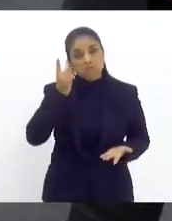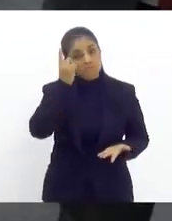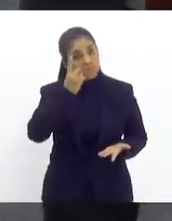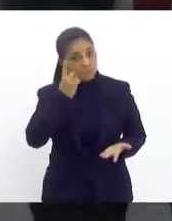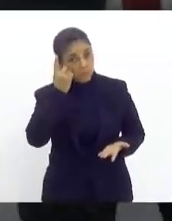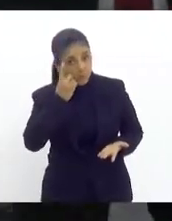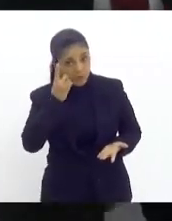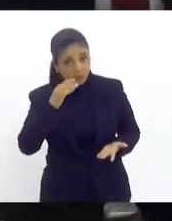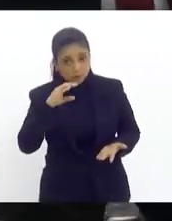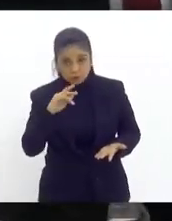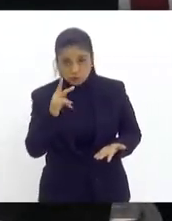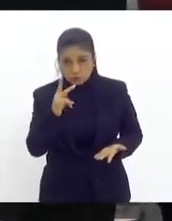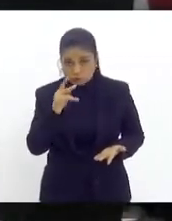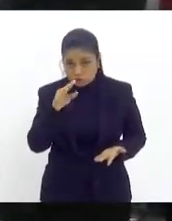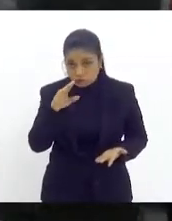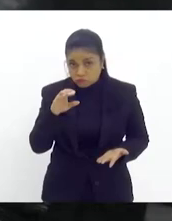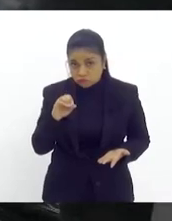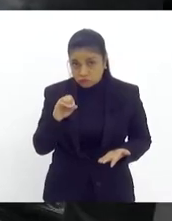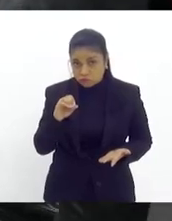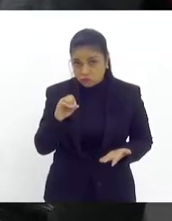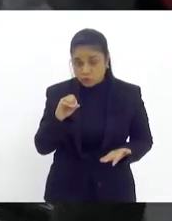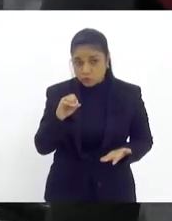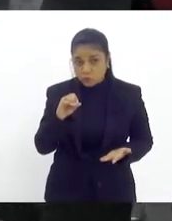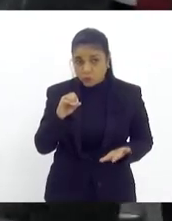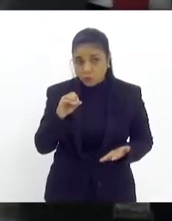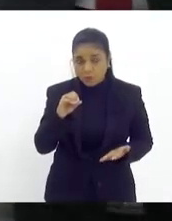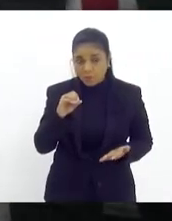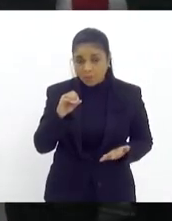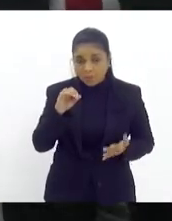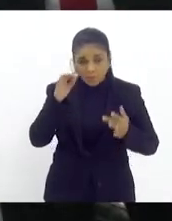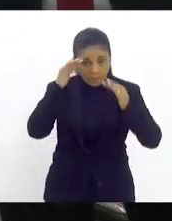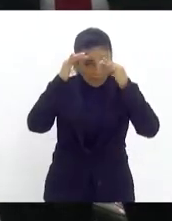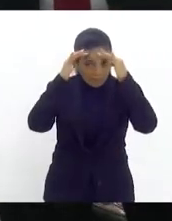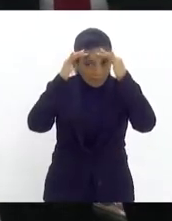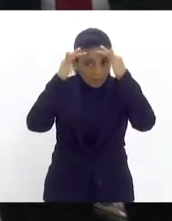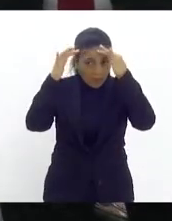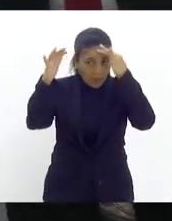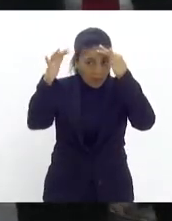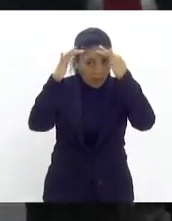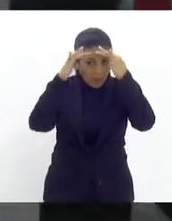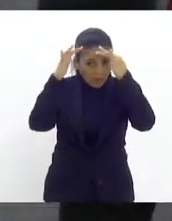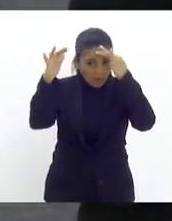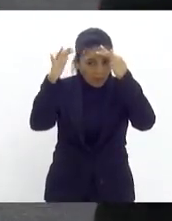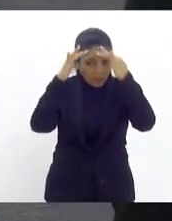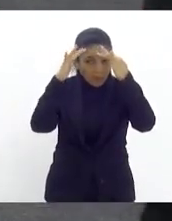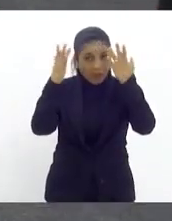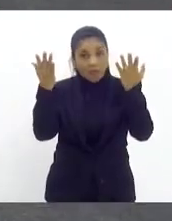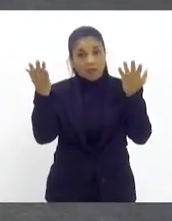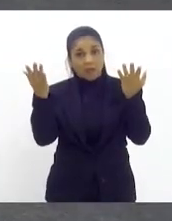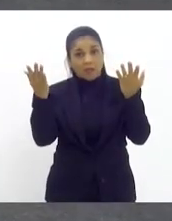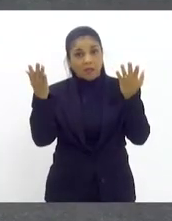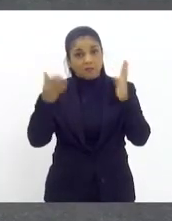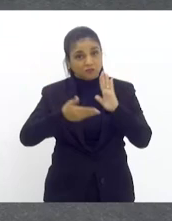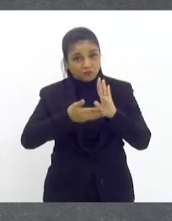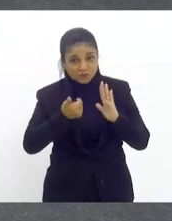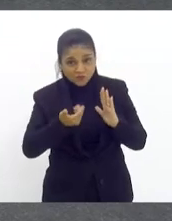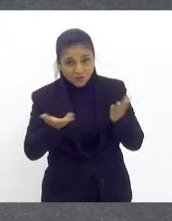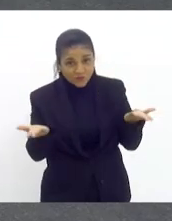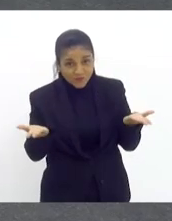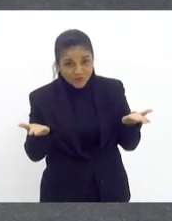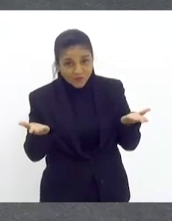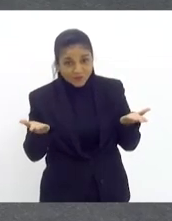Machado por telepatia o senhor pode ler primeiramente é porque para nós aqui desde a publicação tá